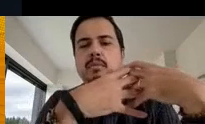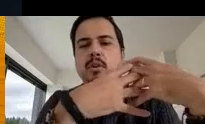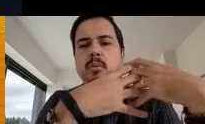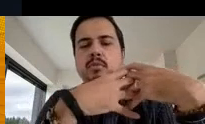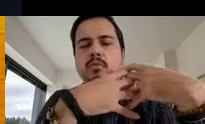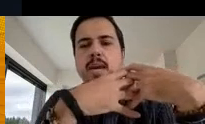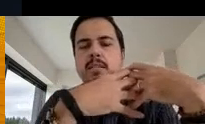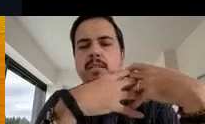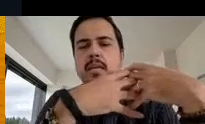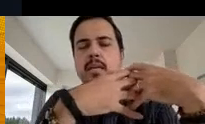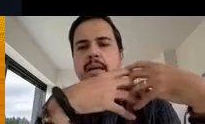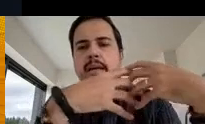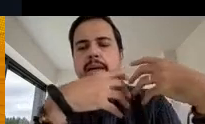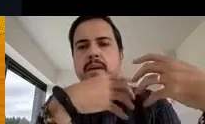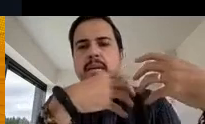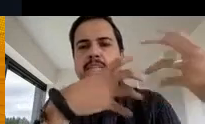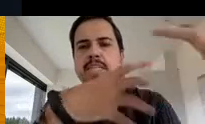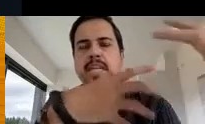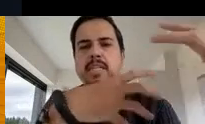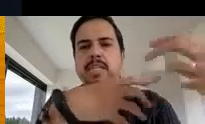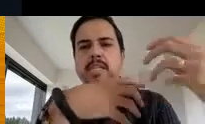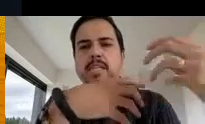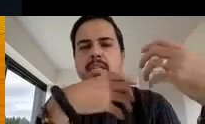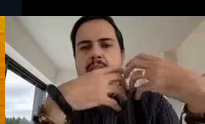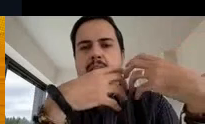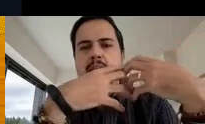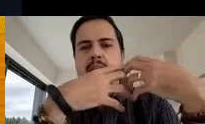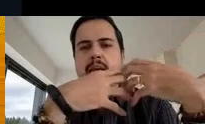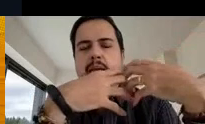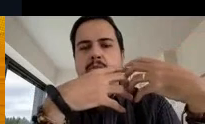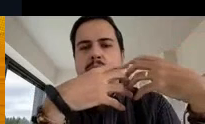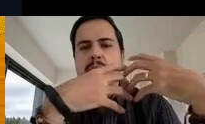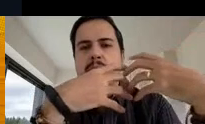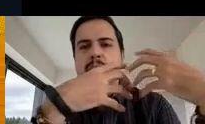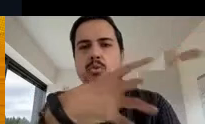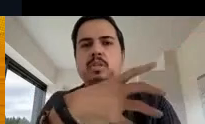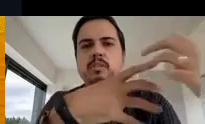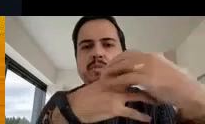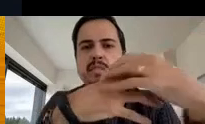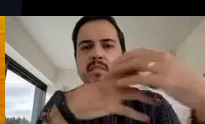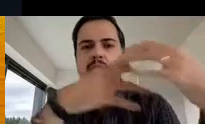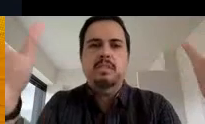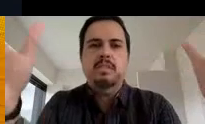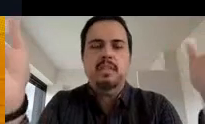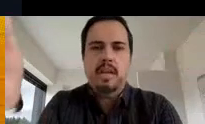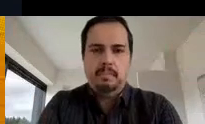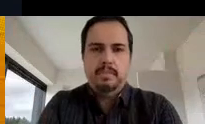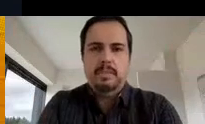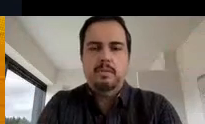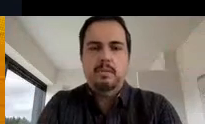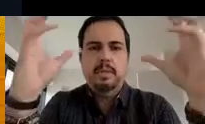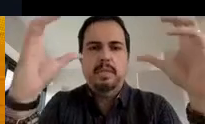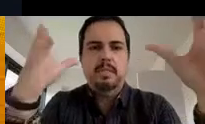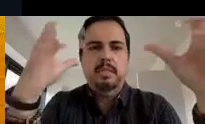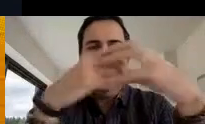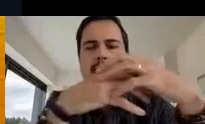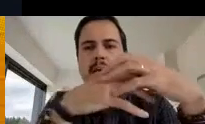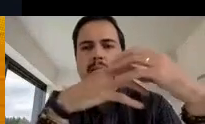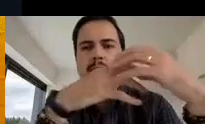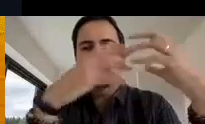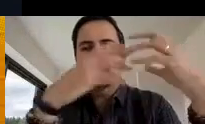muito mais, de uma forma muito mais abrangente, muito mais absurda, vamos dizer assim. São as startups,